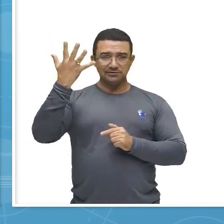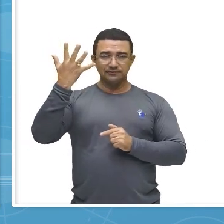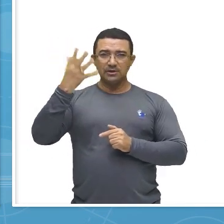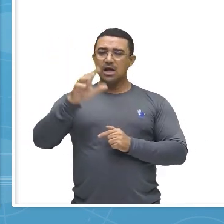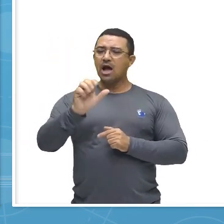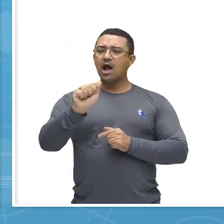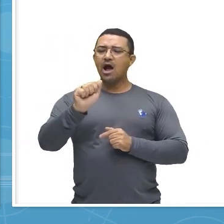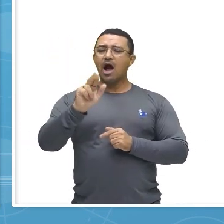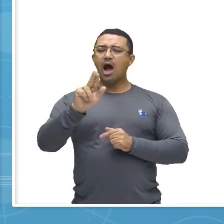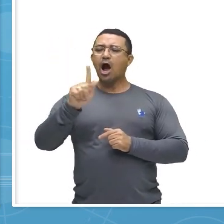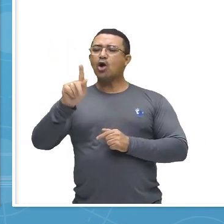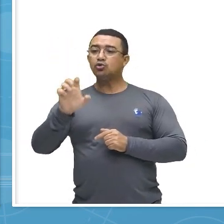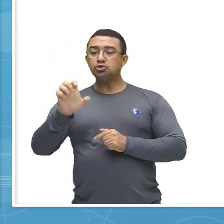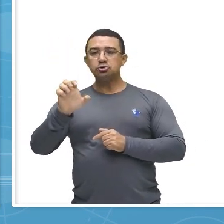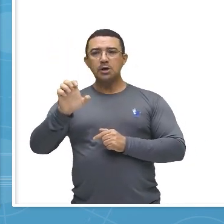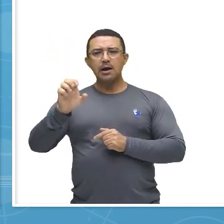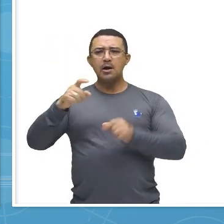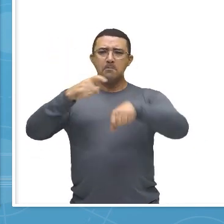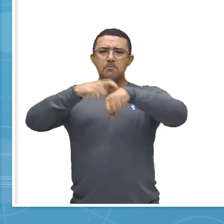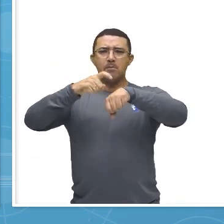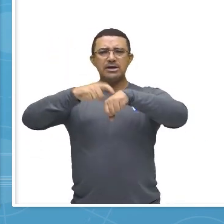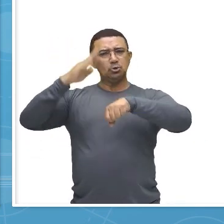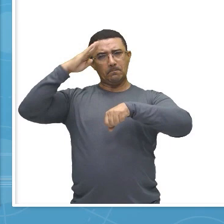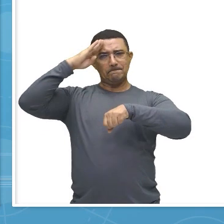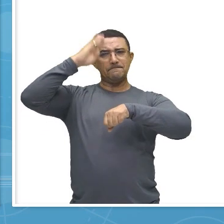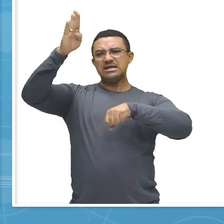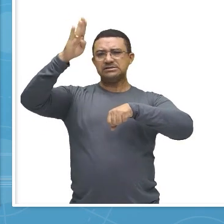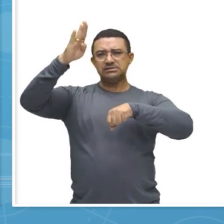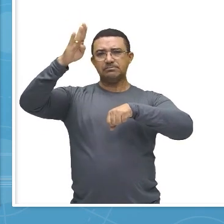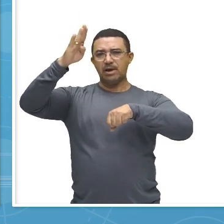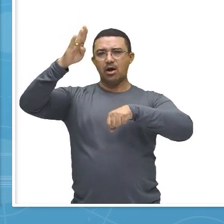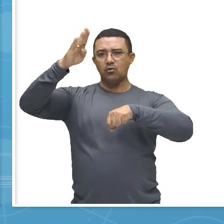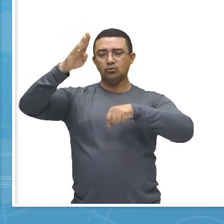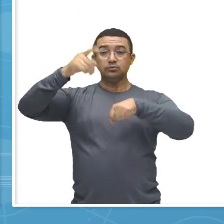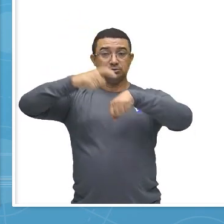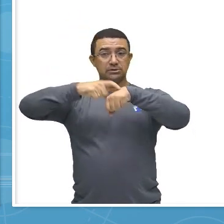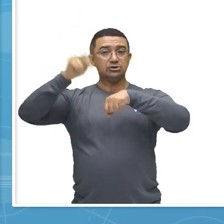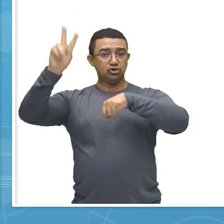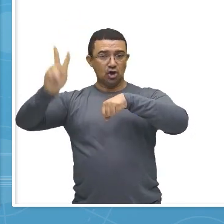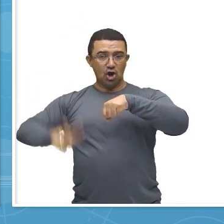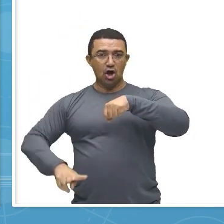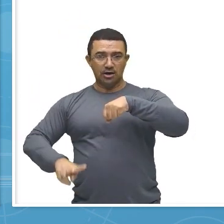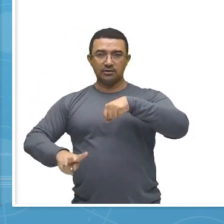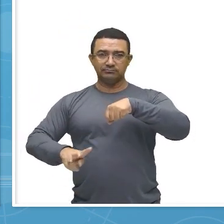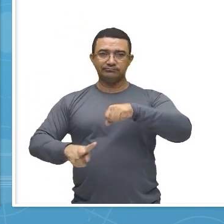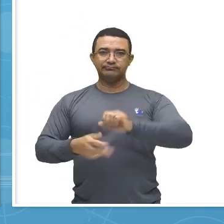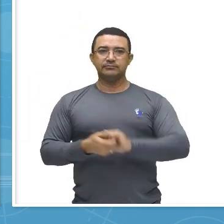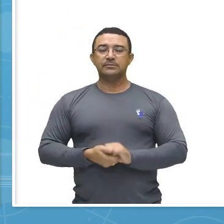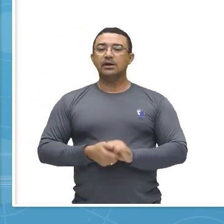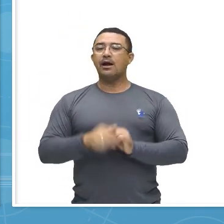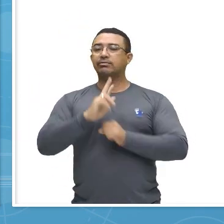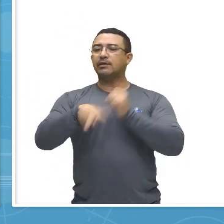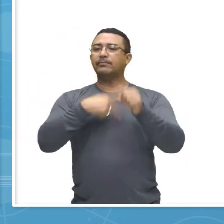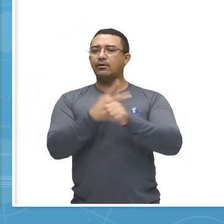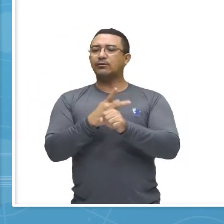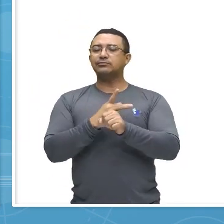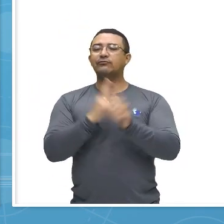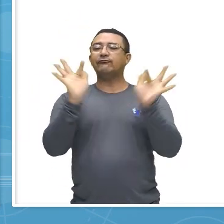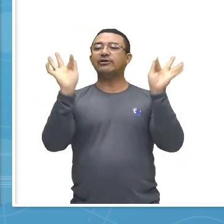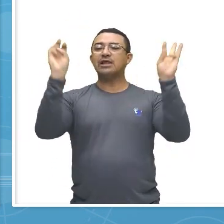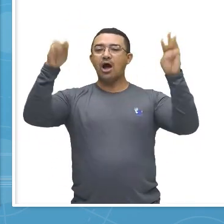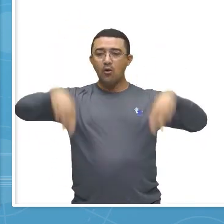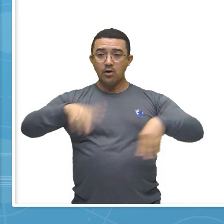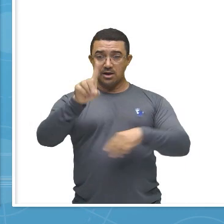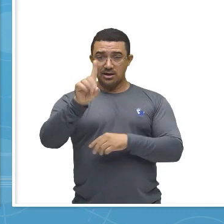de maior tensão do conflito, até vir o desfecho final, é a resolução do conflito,